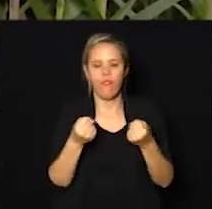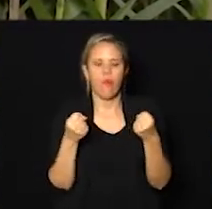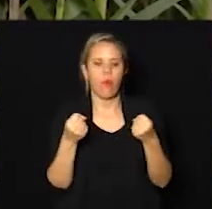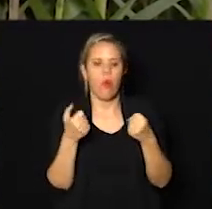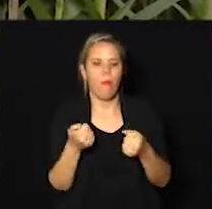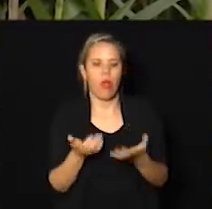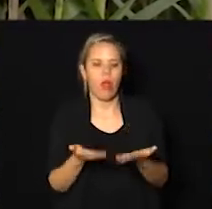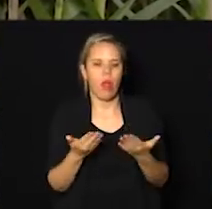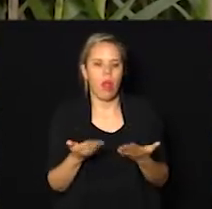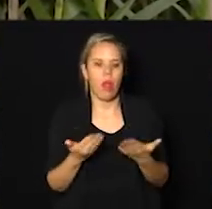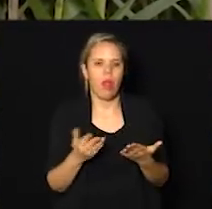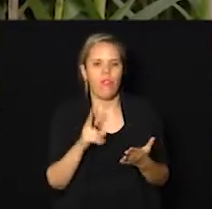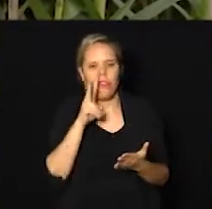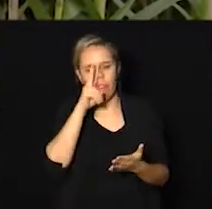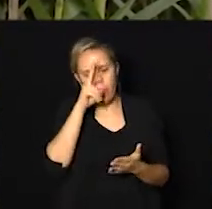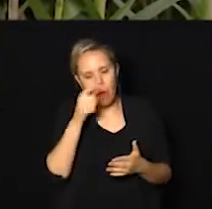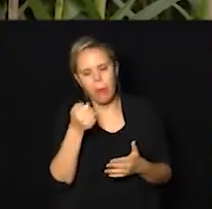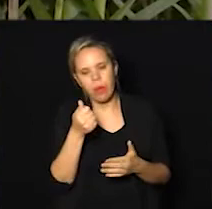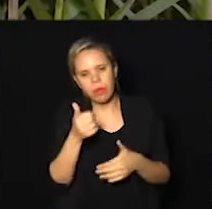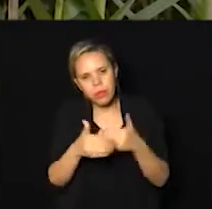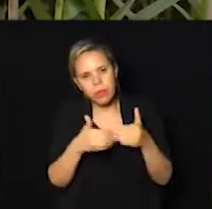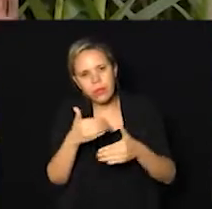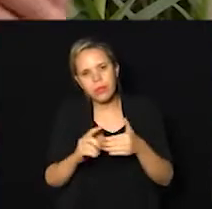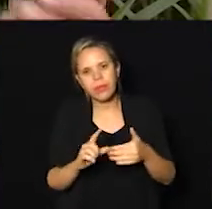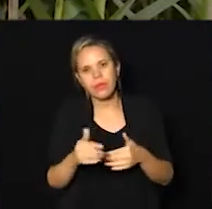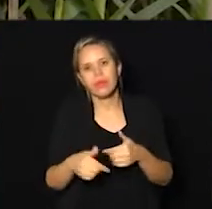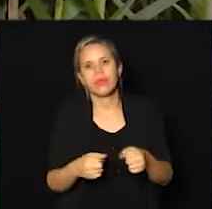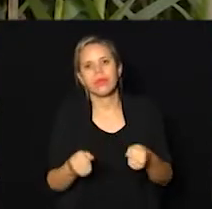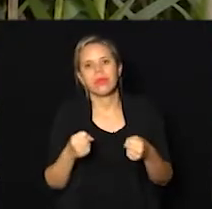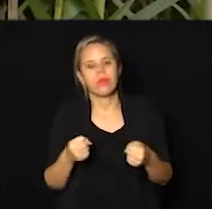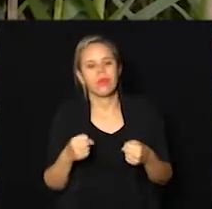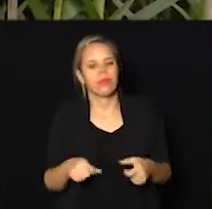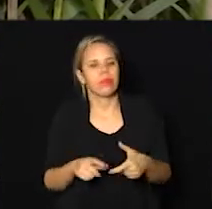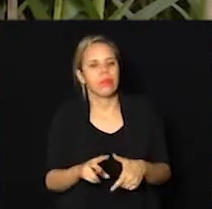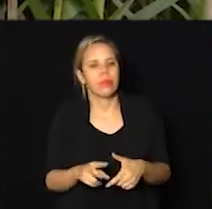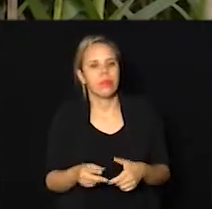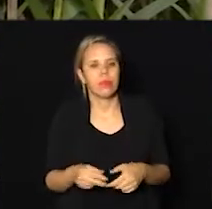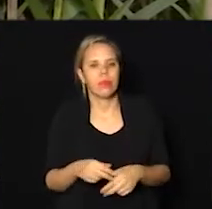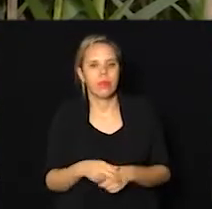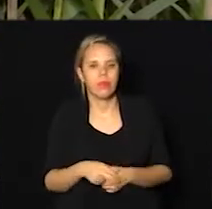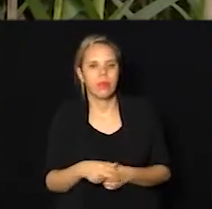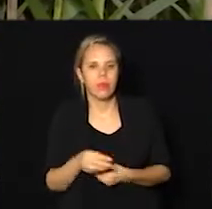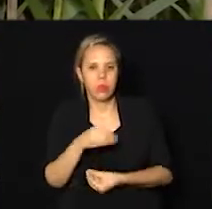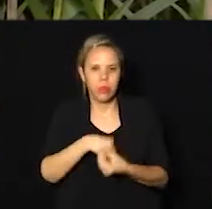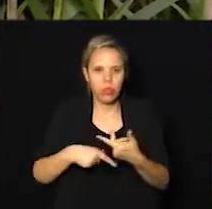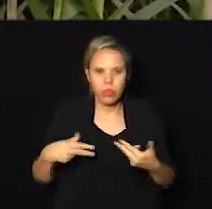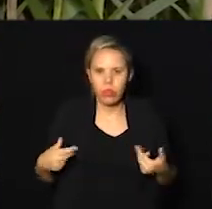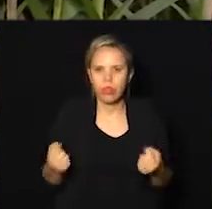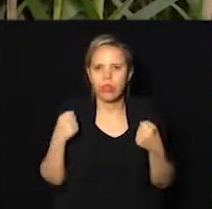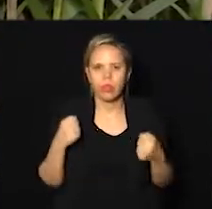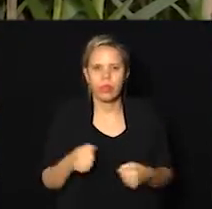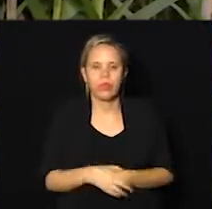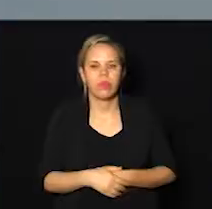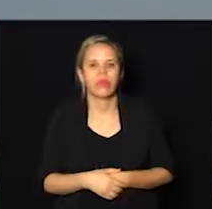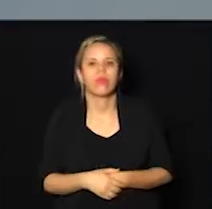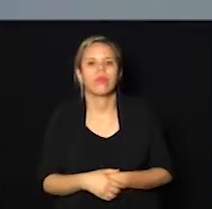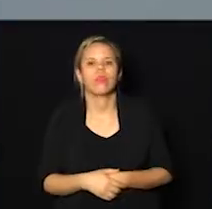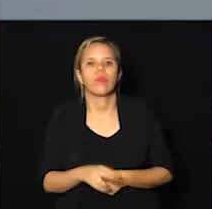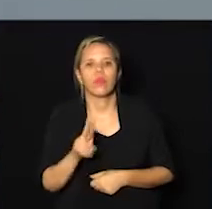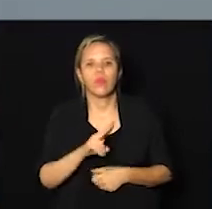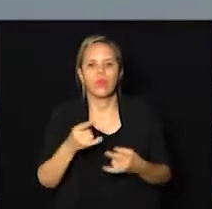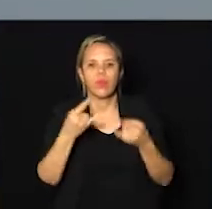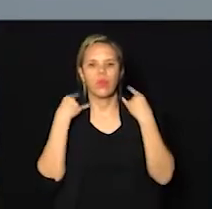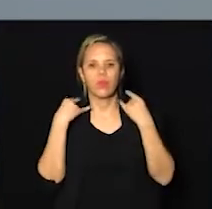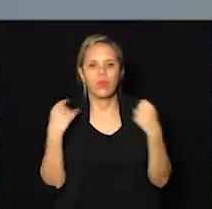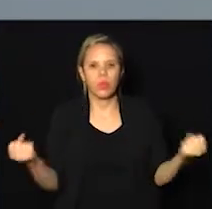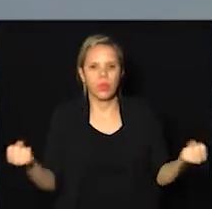muscular, depois um ganho de massa e aí sim passar para uma atividade mais aeróbica com maior intensidade. E sobre